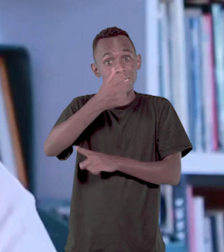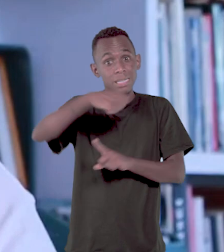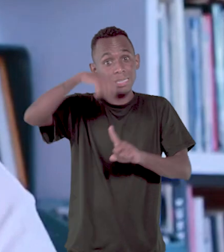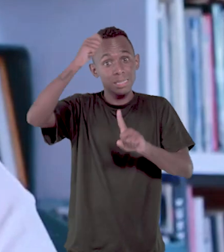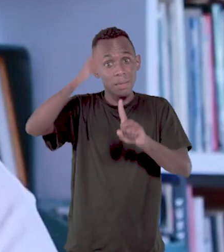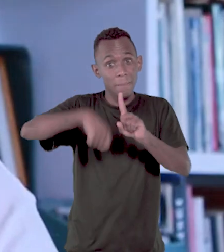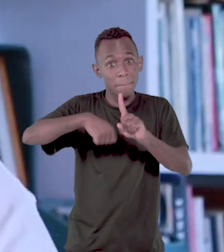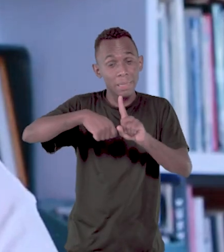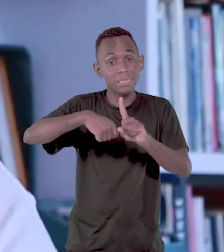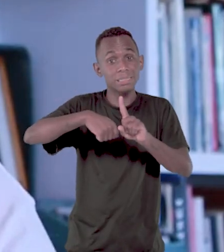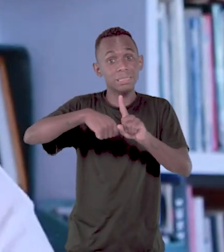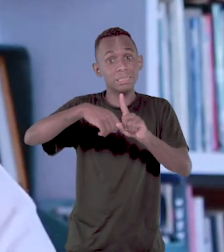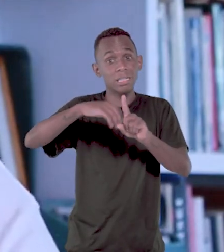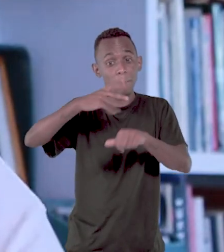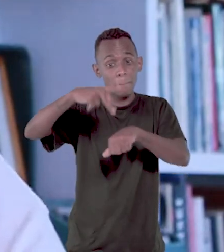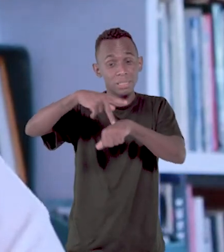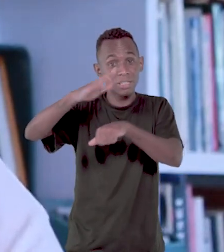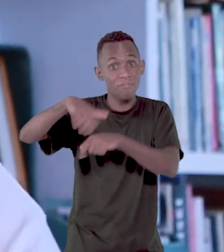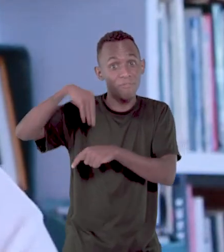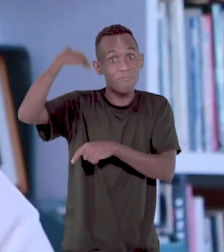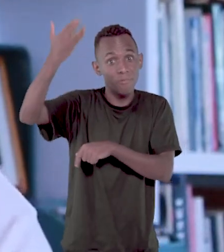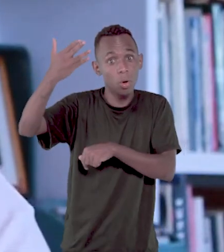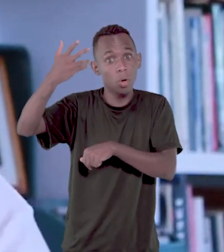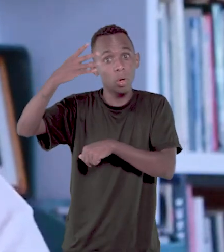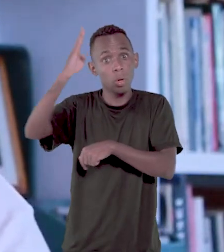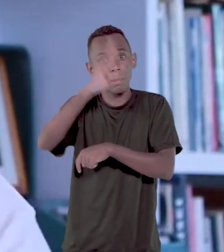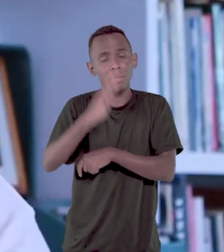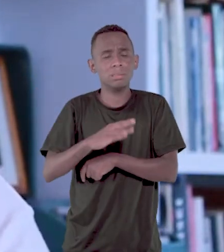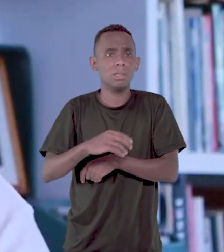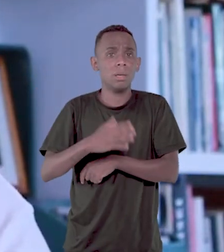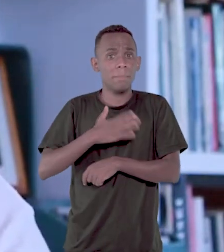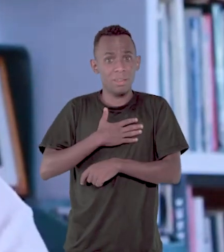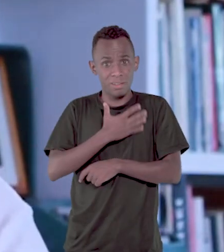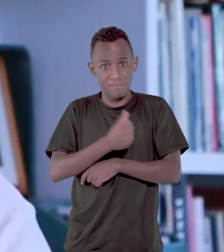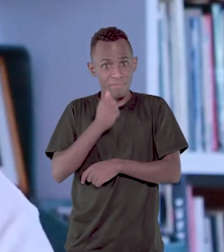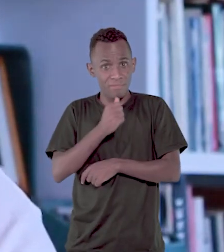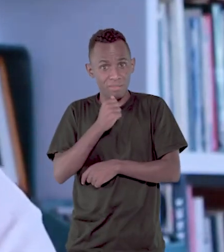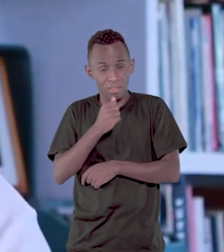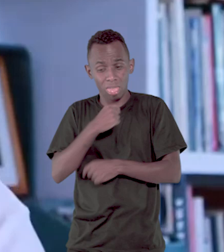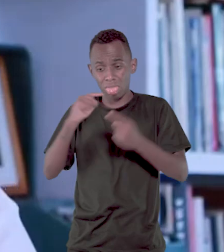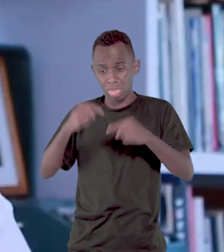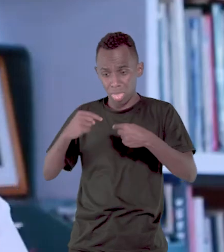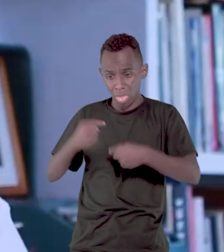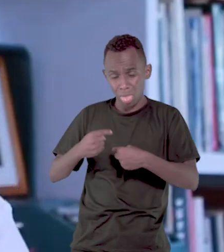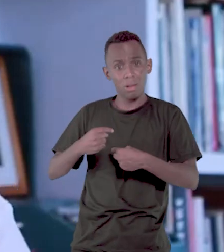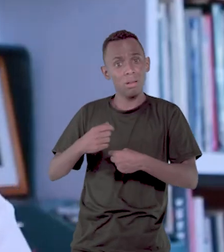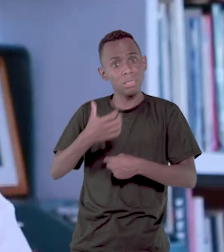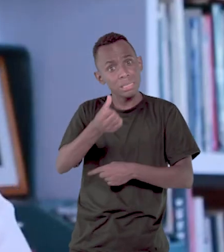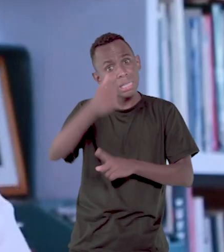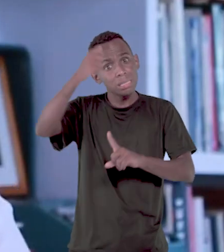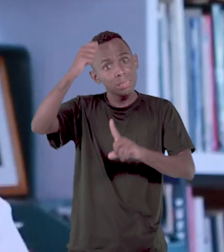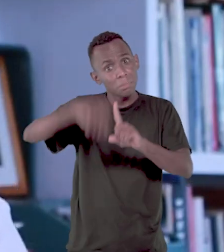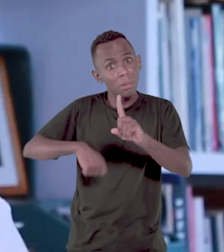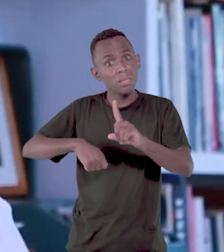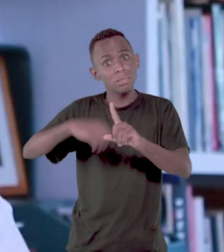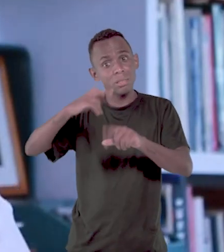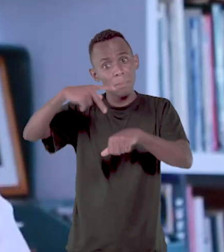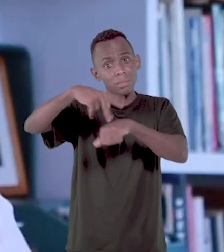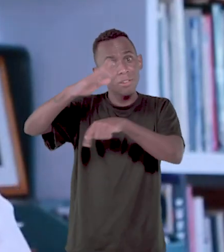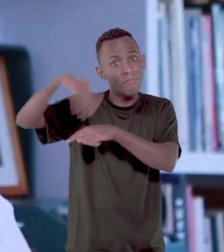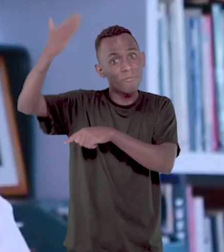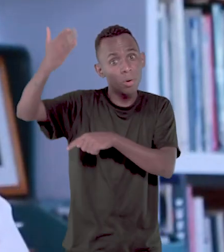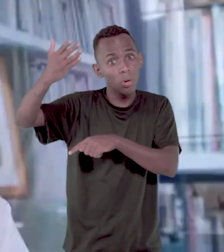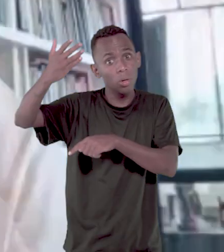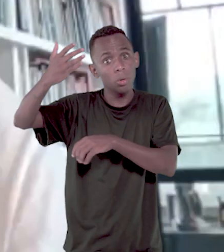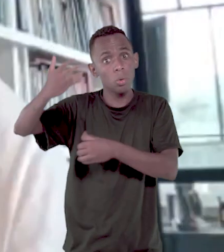meses fora do Brasil, 6 meses, exatamente. A minha filha ficava reclamando: olha aqui, pai, você está passando 6 meses fora do Brasil. E os outros